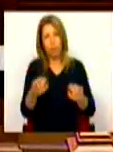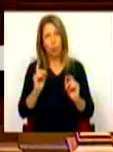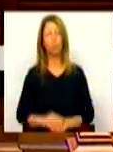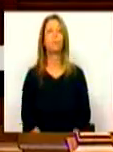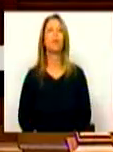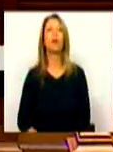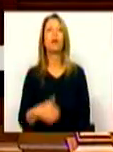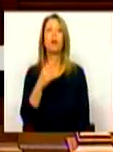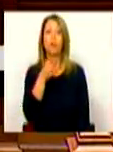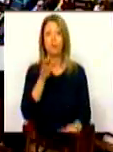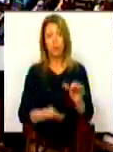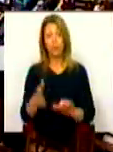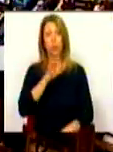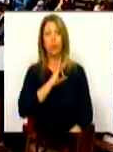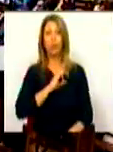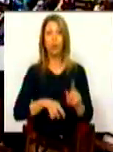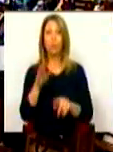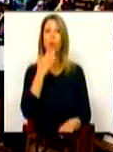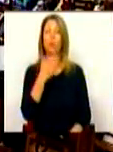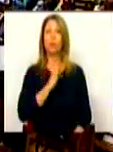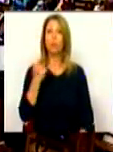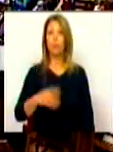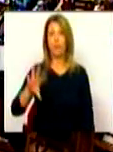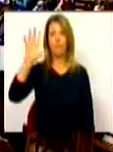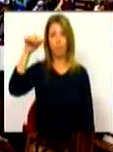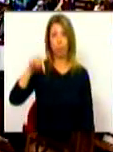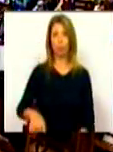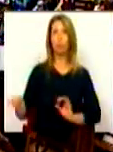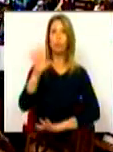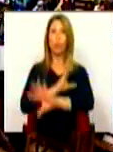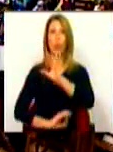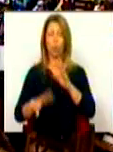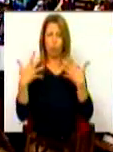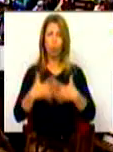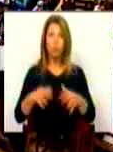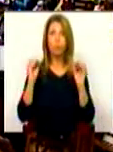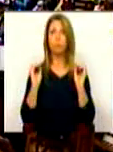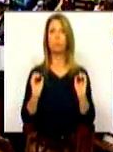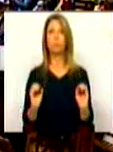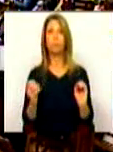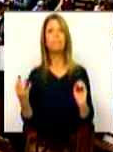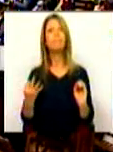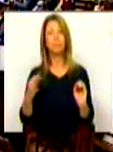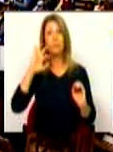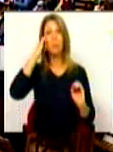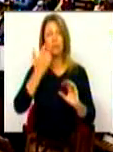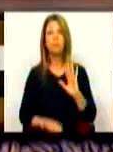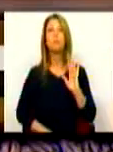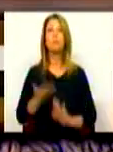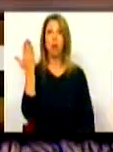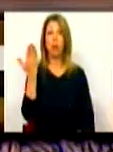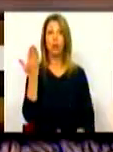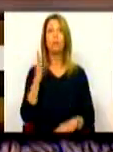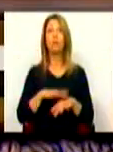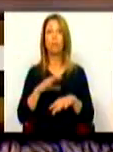Tem a palavra, Sr. Deputado. Muito obrigado, Sr. Presidente. Os países do sul da Europa, não tínhamos dúvidas, vão ser os mais afetados com